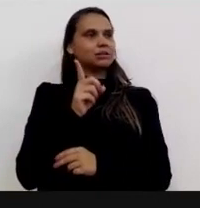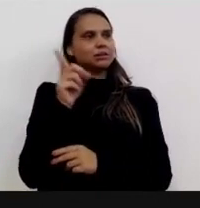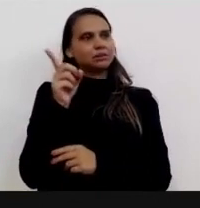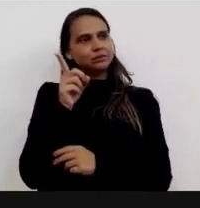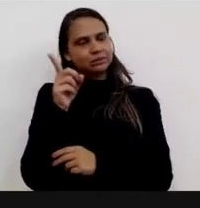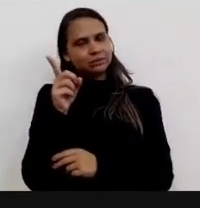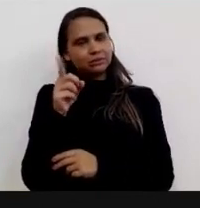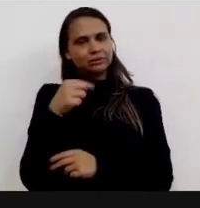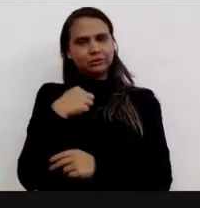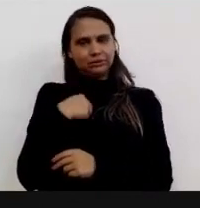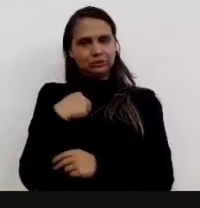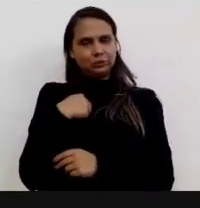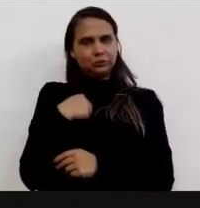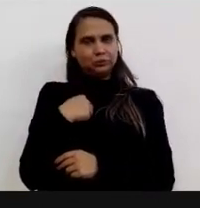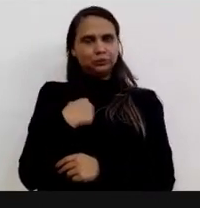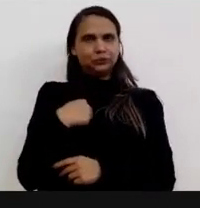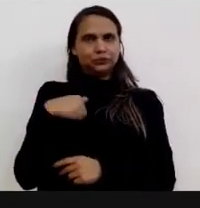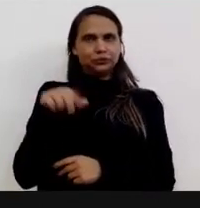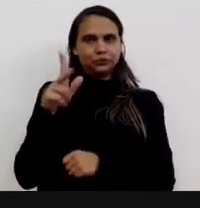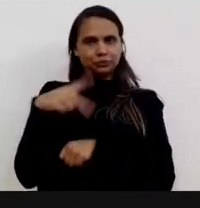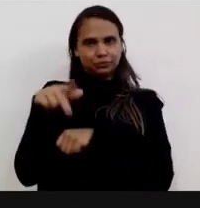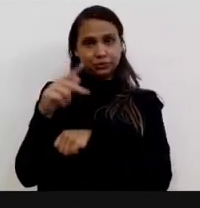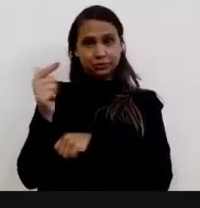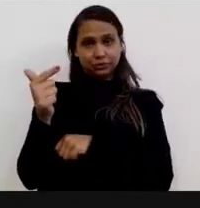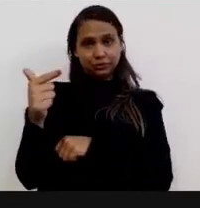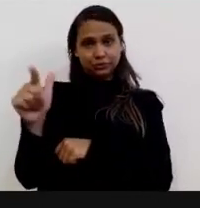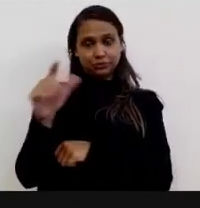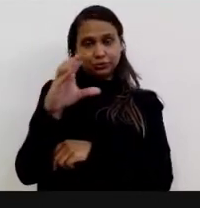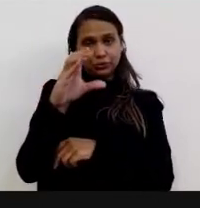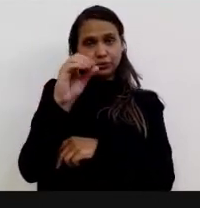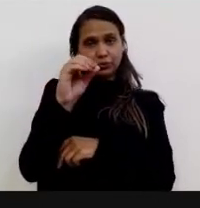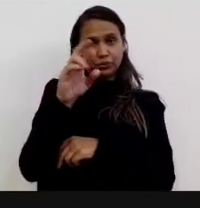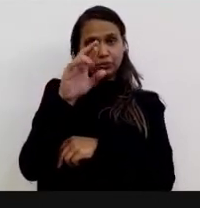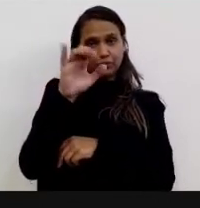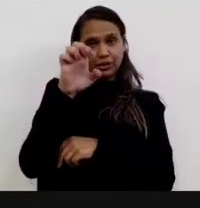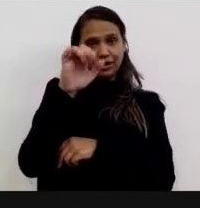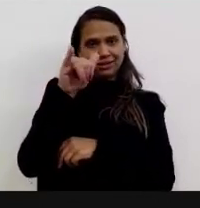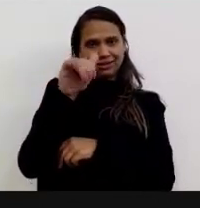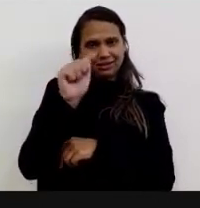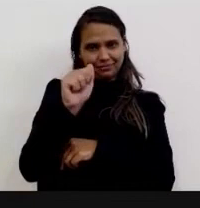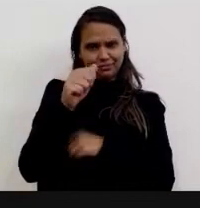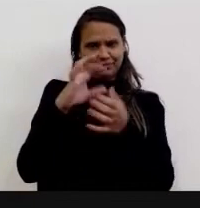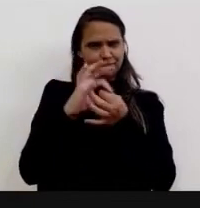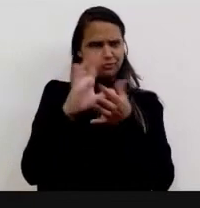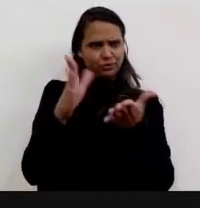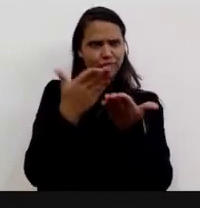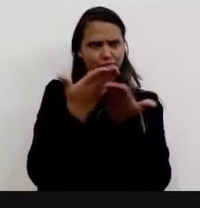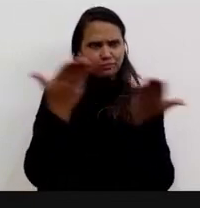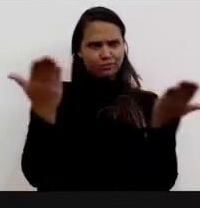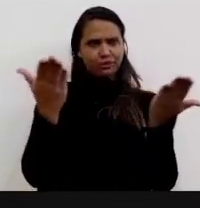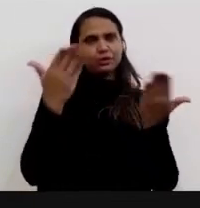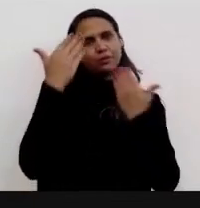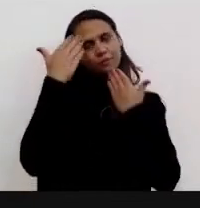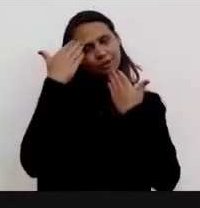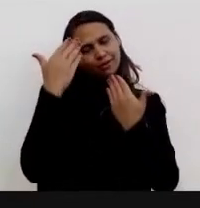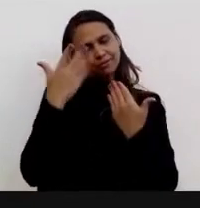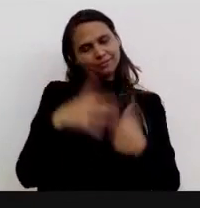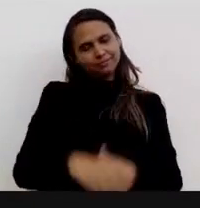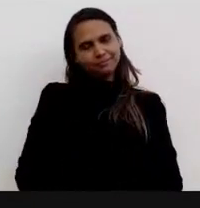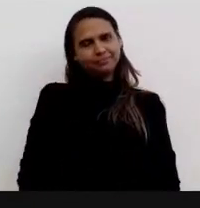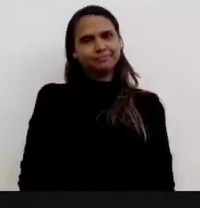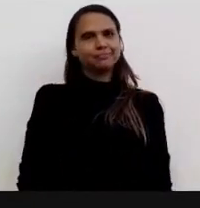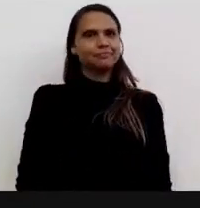vocês tenham interesse em conhecer um pouco mais, está aí disponível para vocês. Muito obrigado.